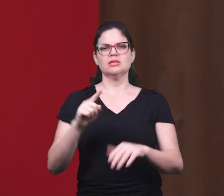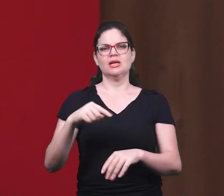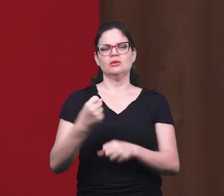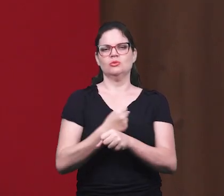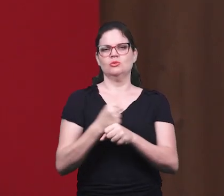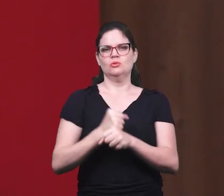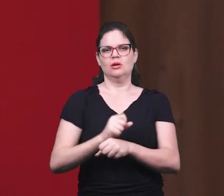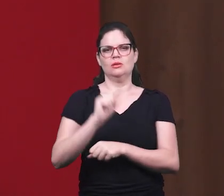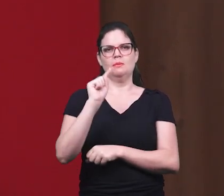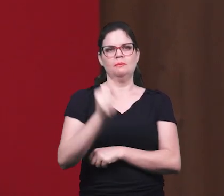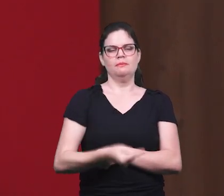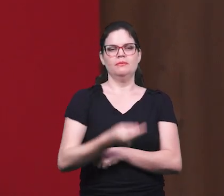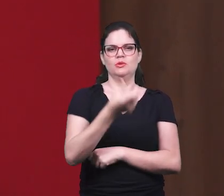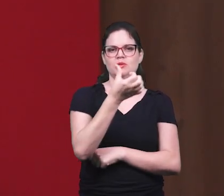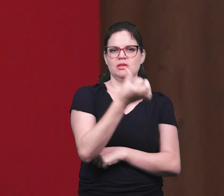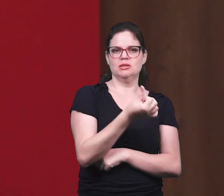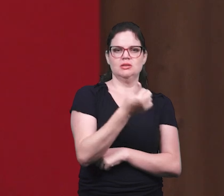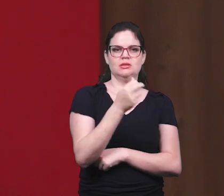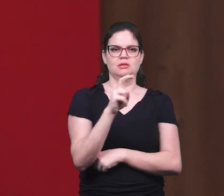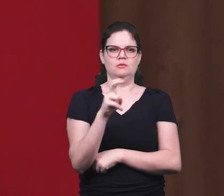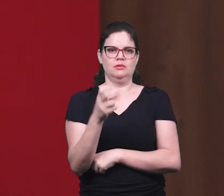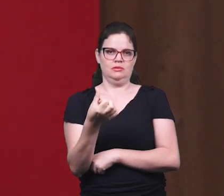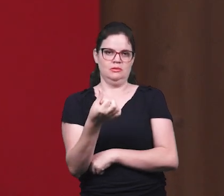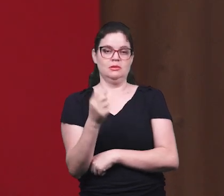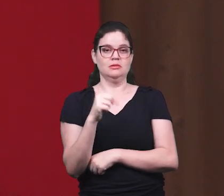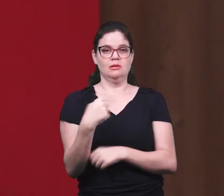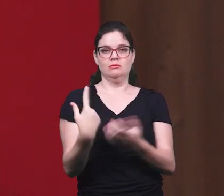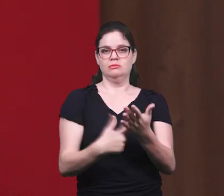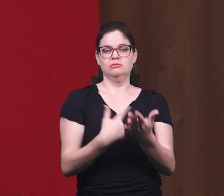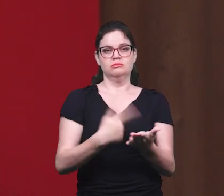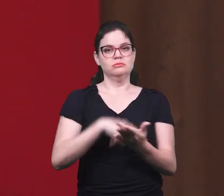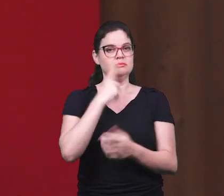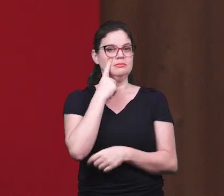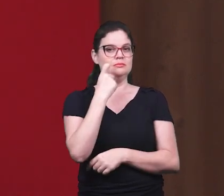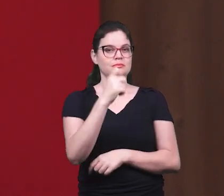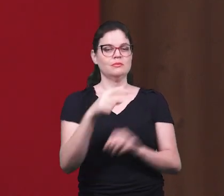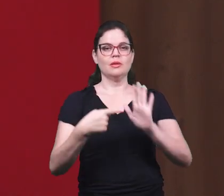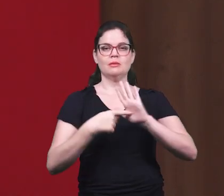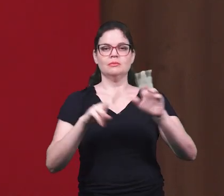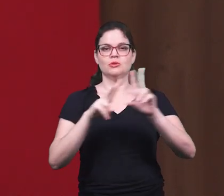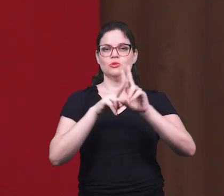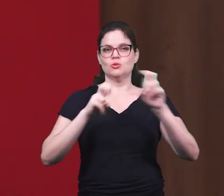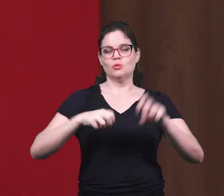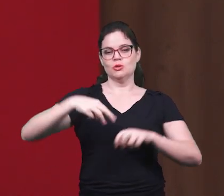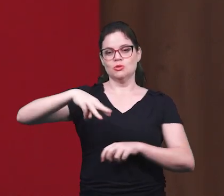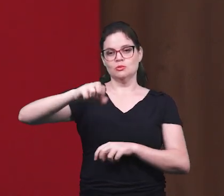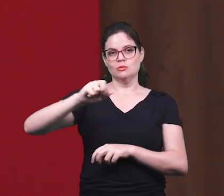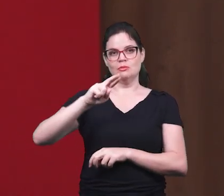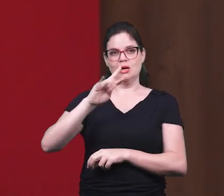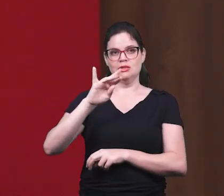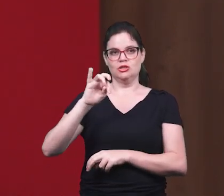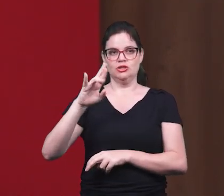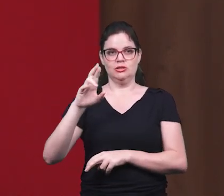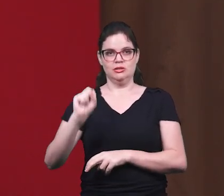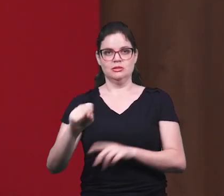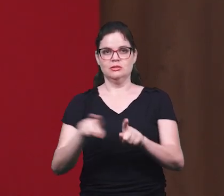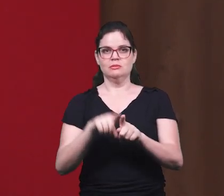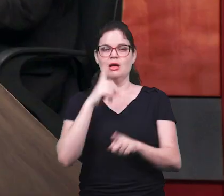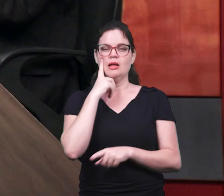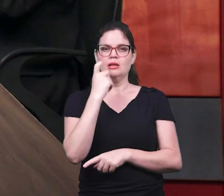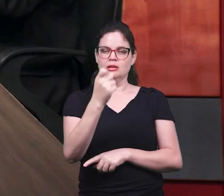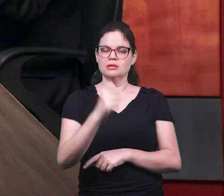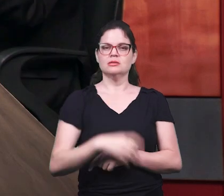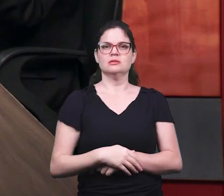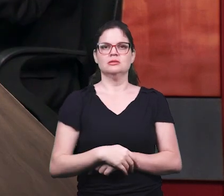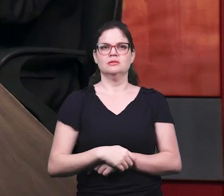de 1656, já um livro muito interessante, que fala o espelho dos mártires, né? Então, um livro bem interessante, mas